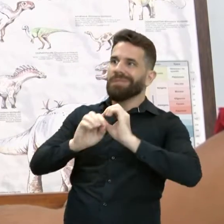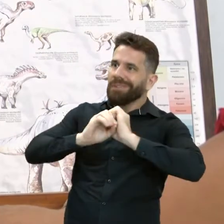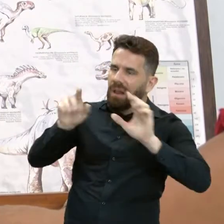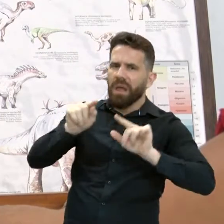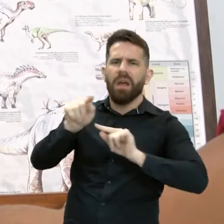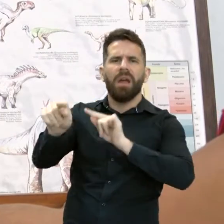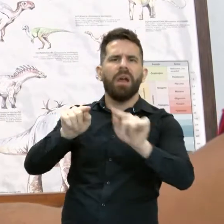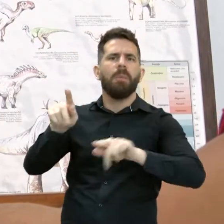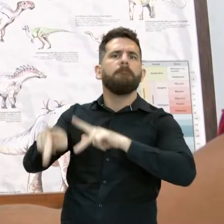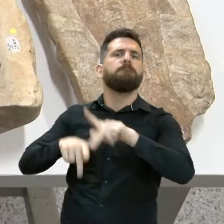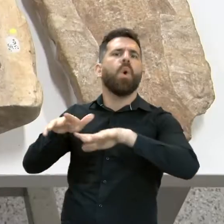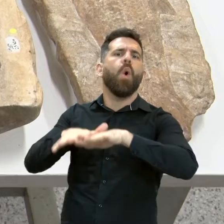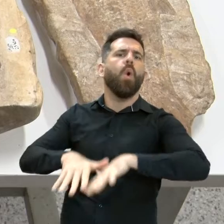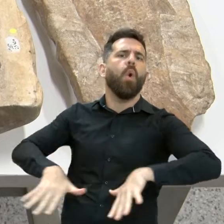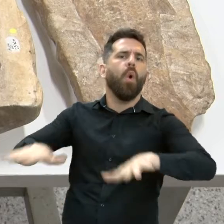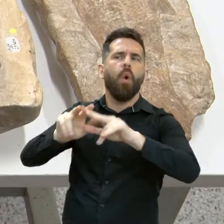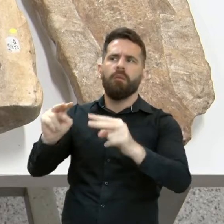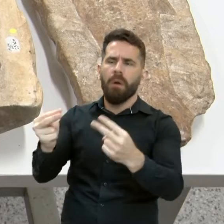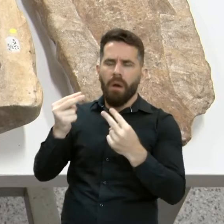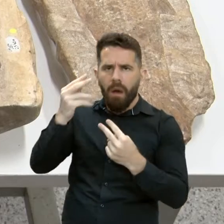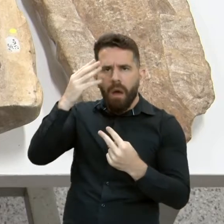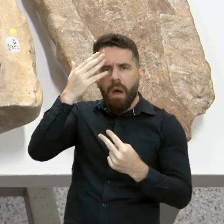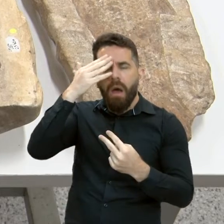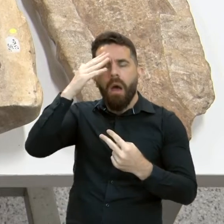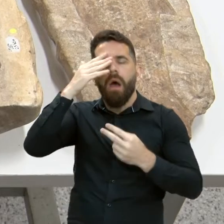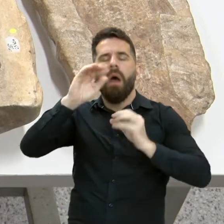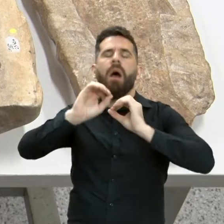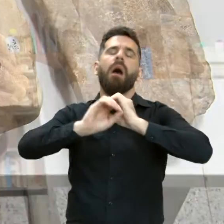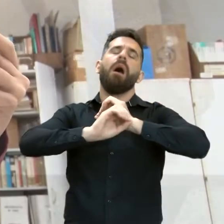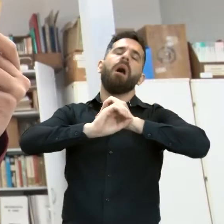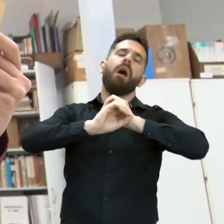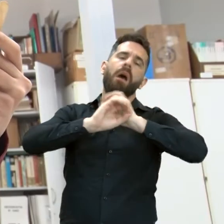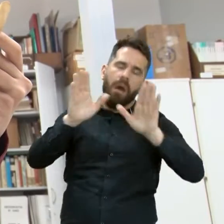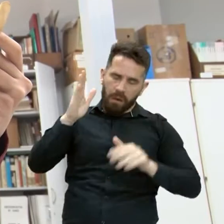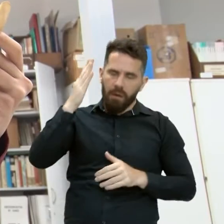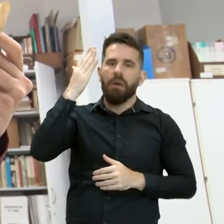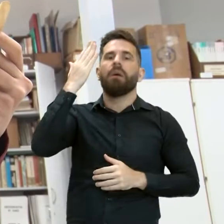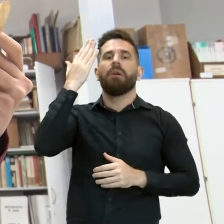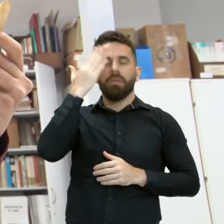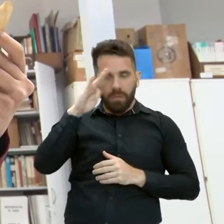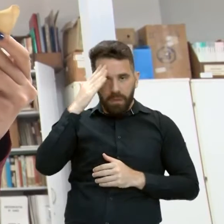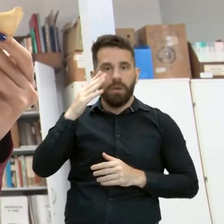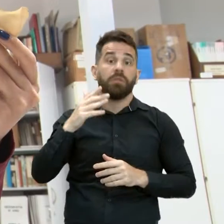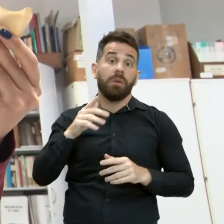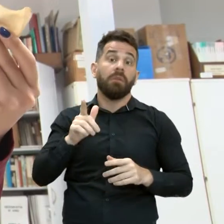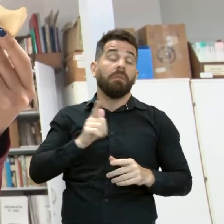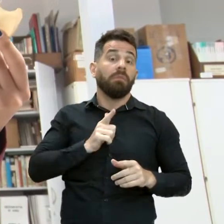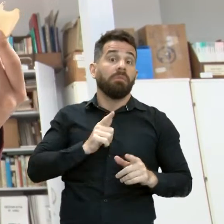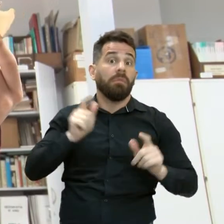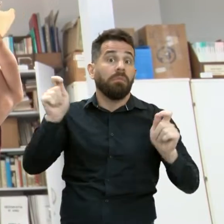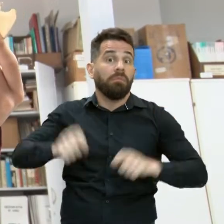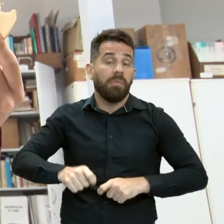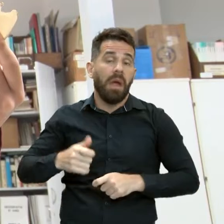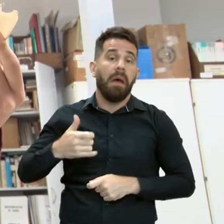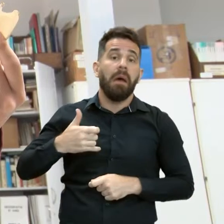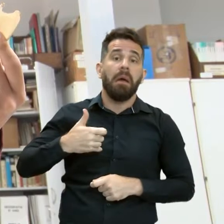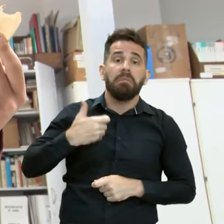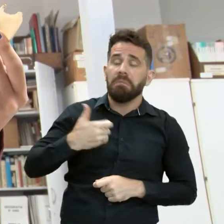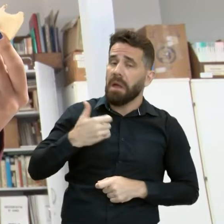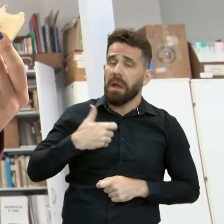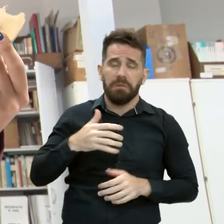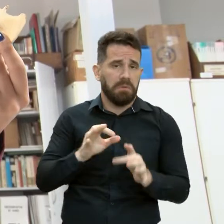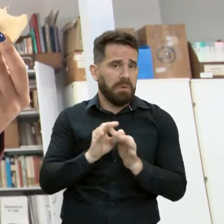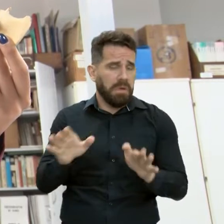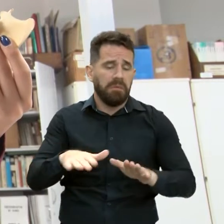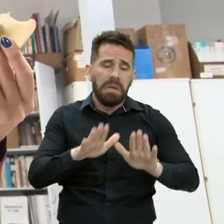e o público em geral. E com isso, a gente consegue atingir diversas faixas etárias, como crianças,